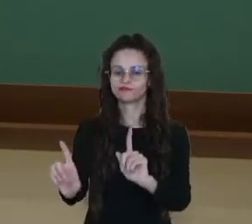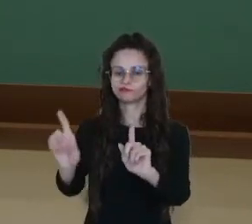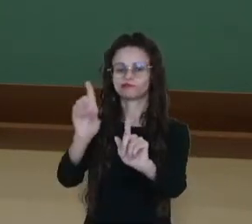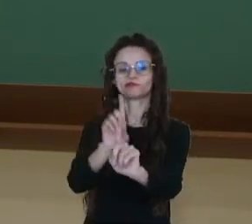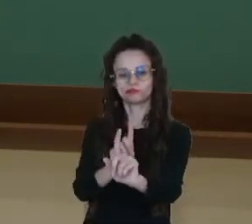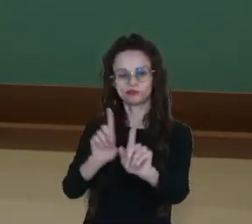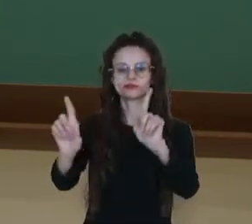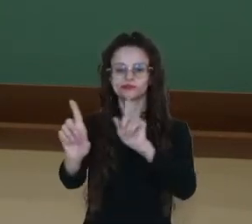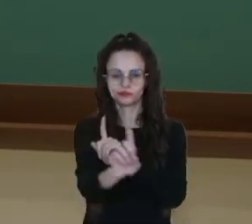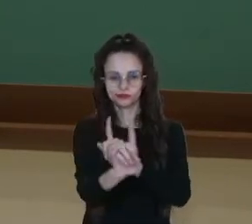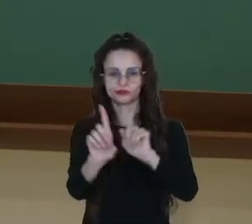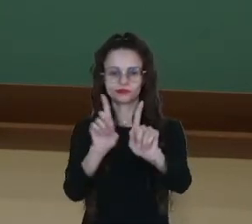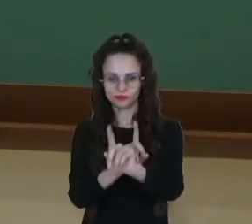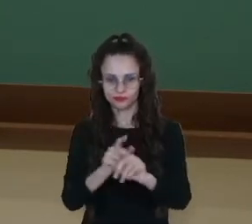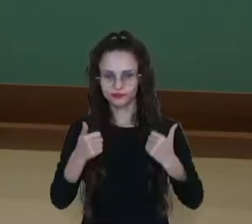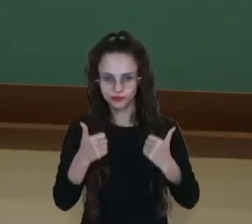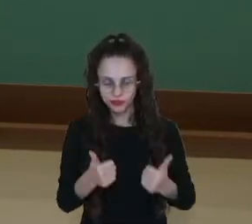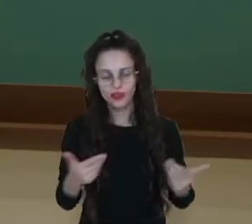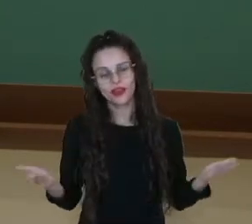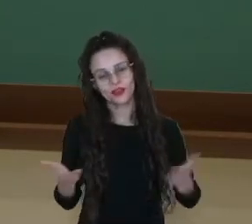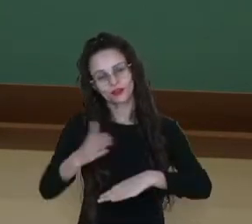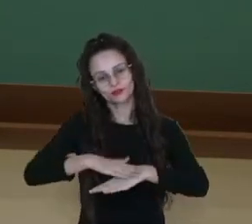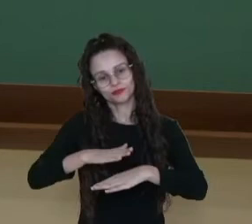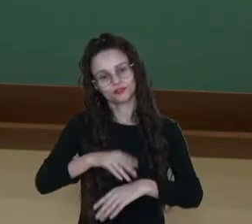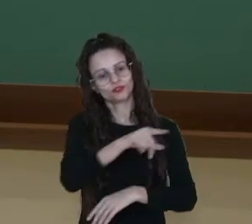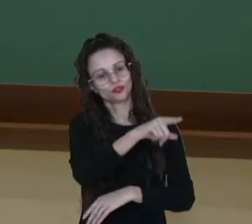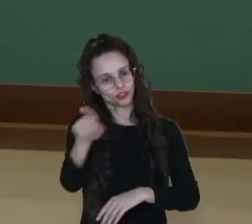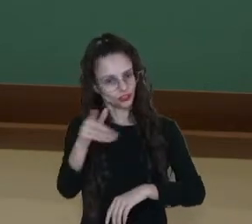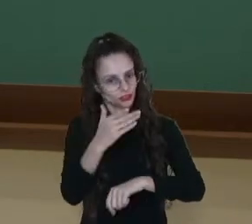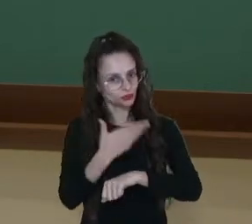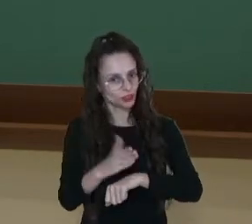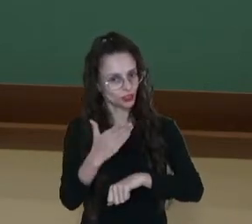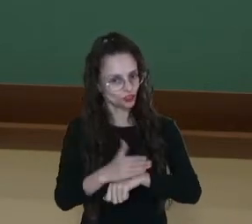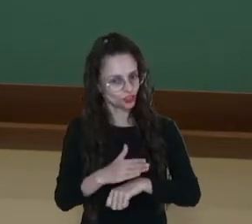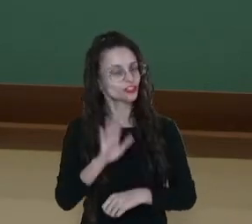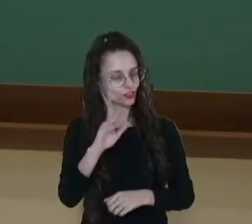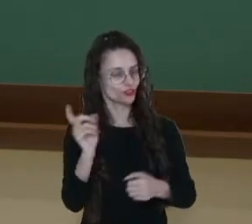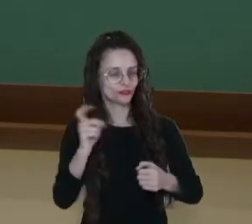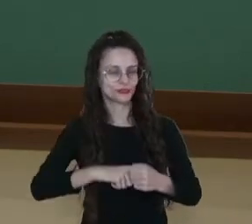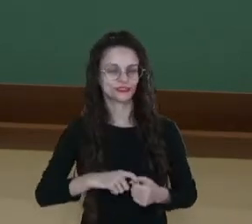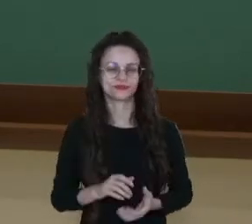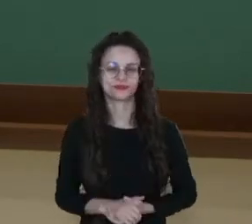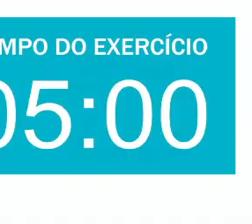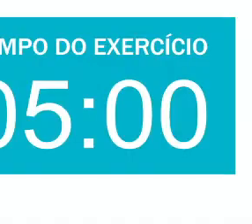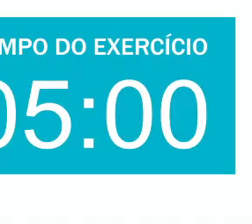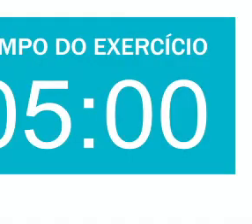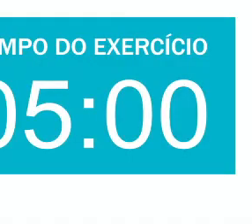massagem, faz a massagem. Agora é com vocês, logo nós voltamos.